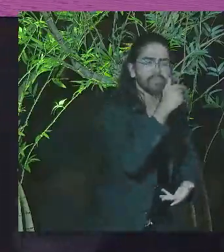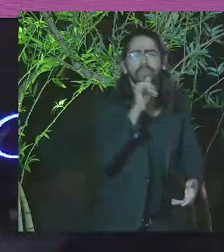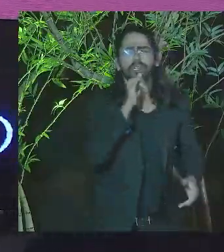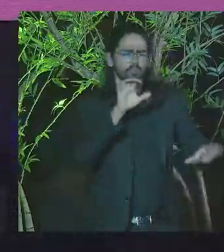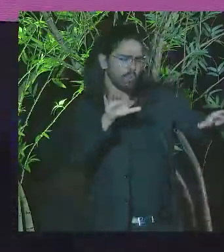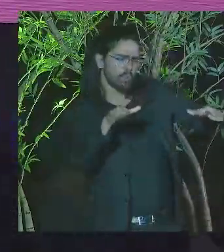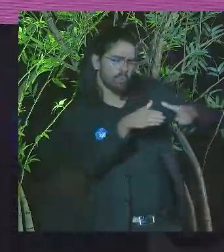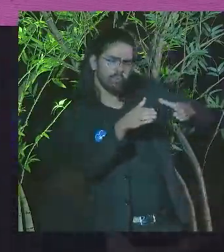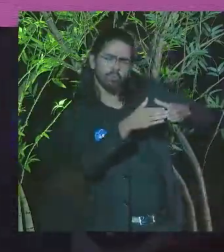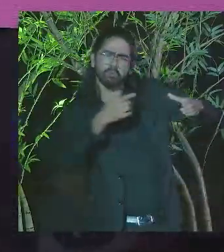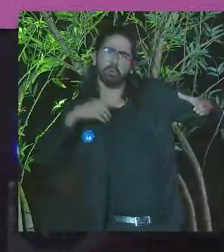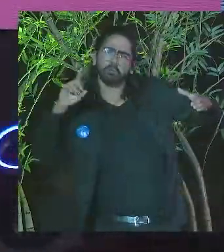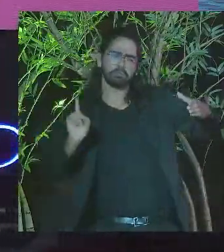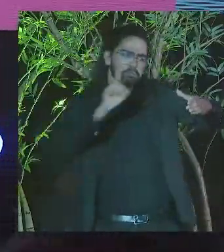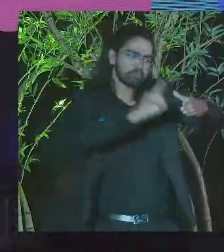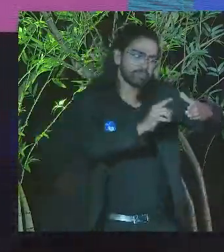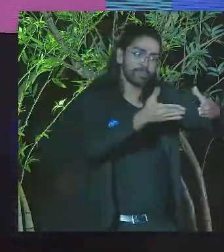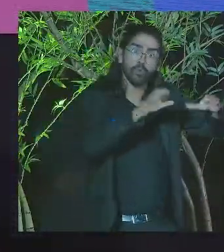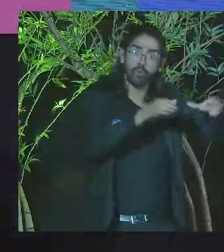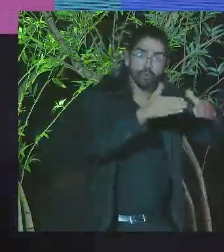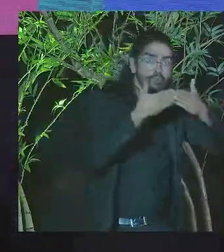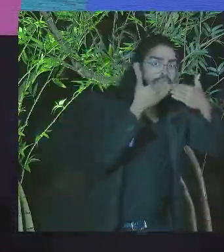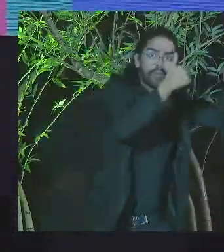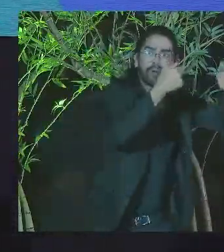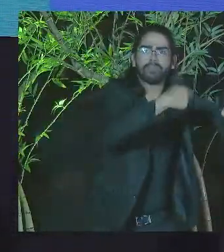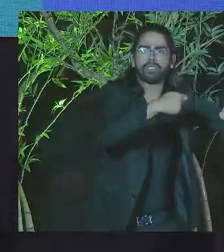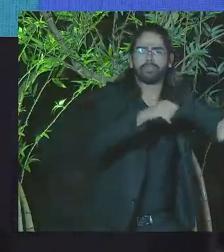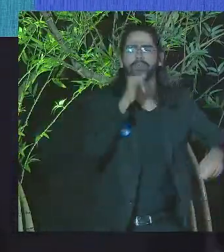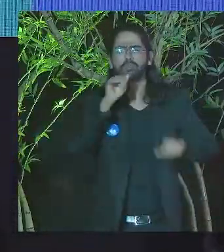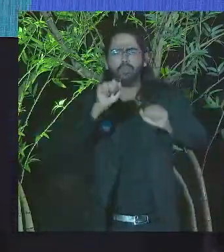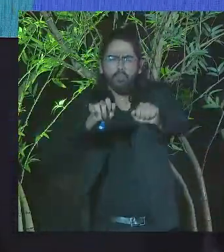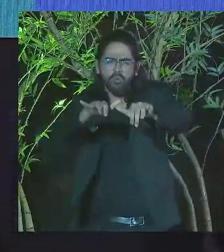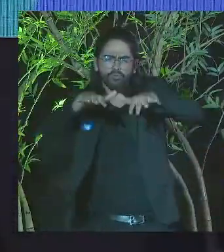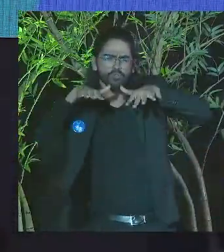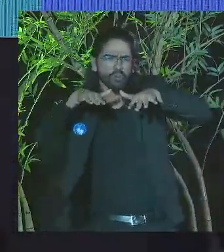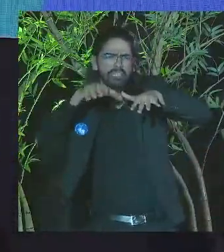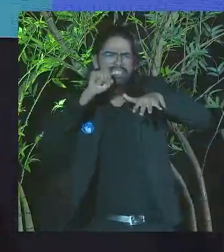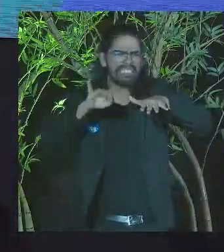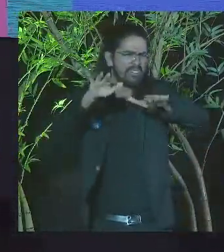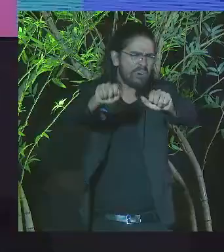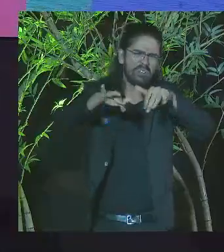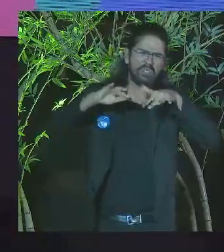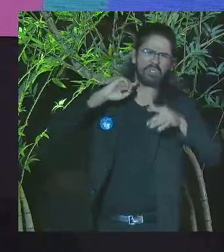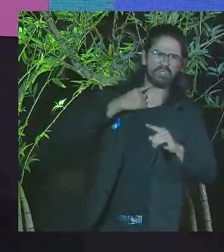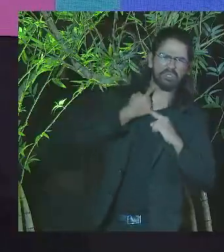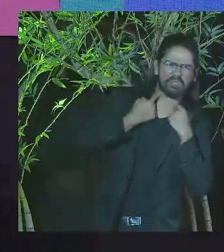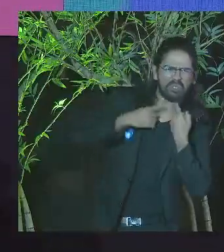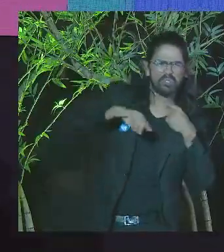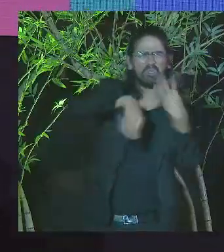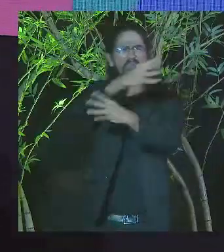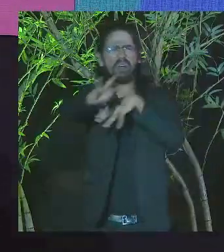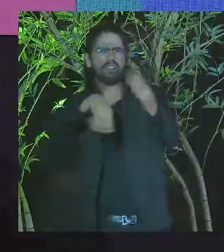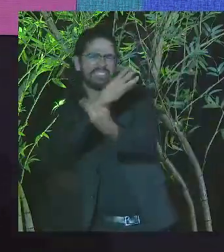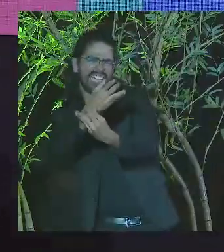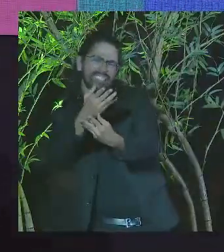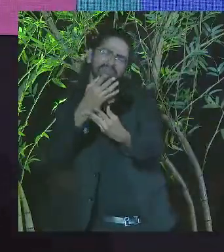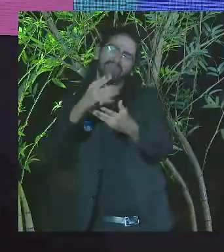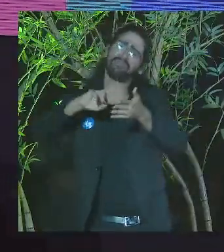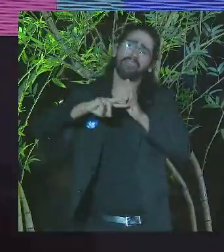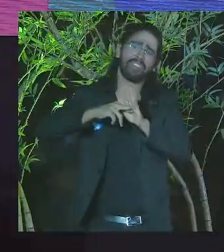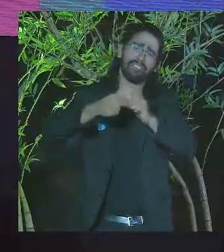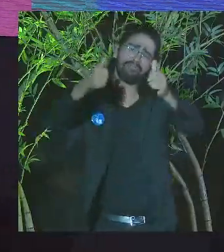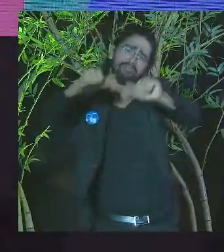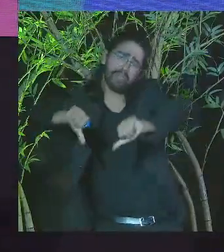time precisa ficar melhor. Depois que a gente sair desse auditório aqui, se ele estiver todo sujo, todo bagunçado, a gente não cumpriu o